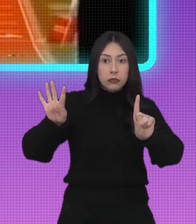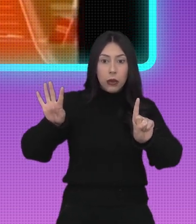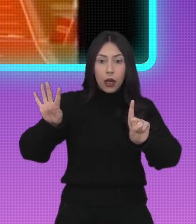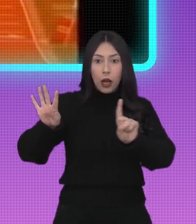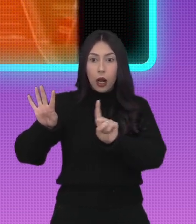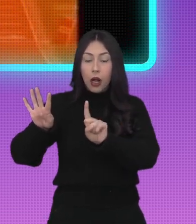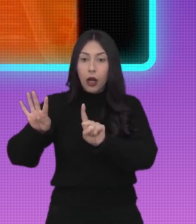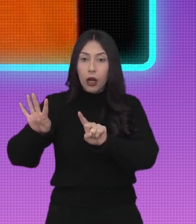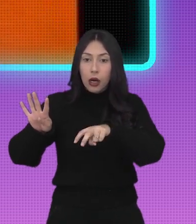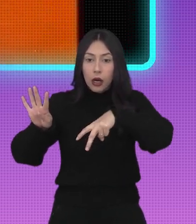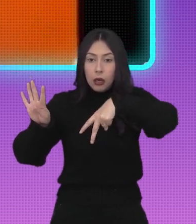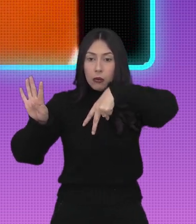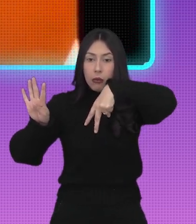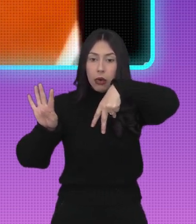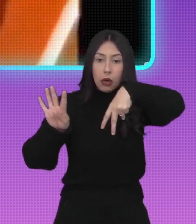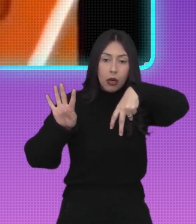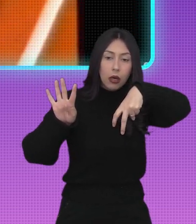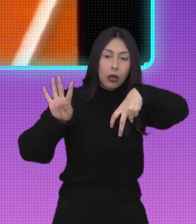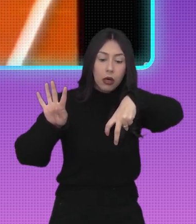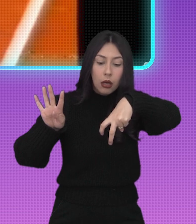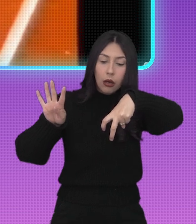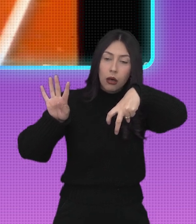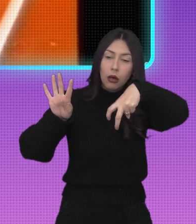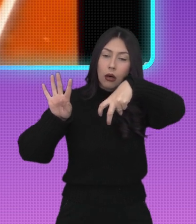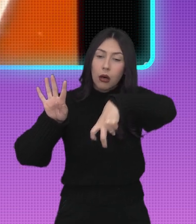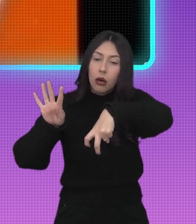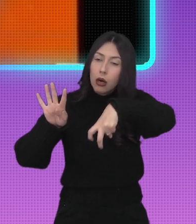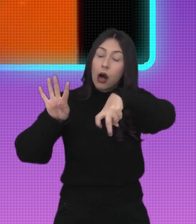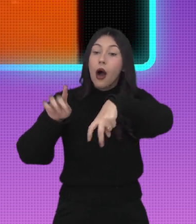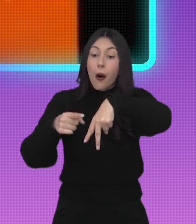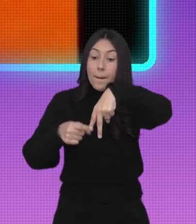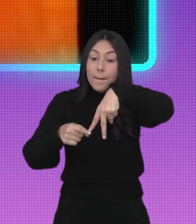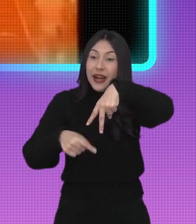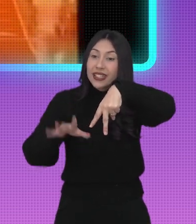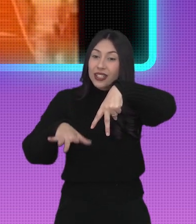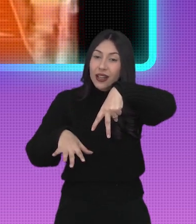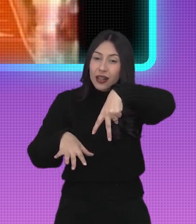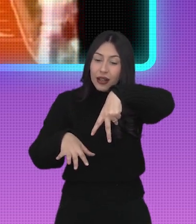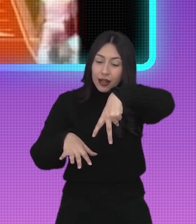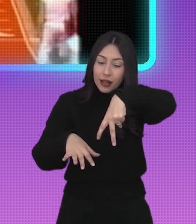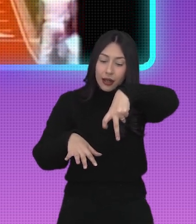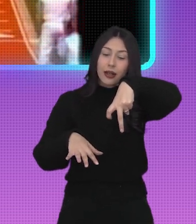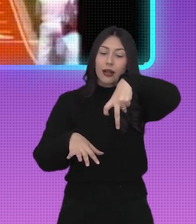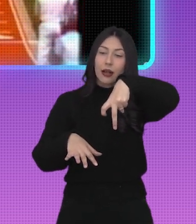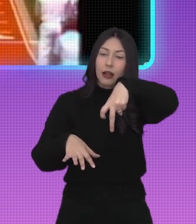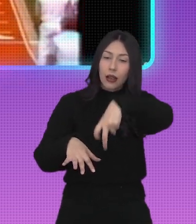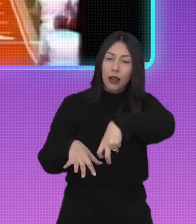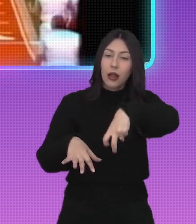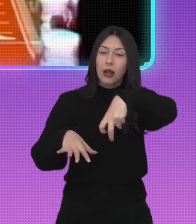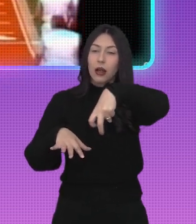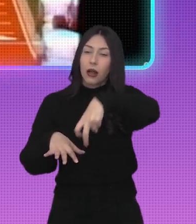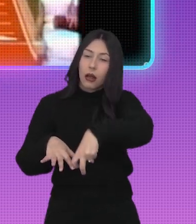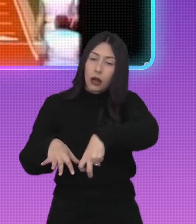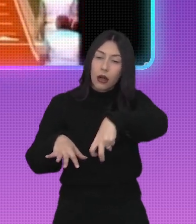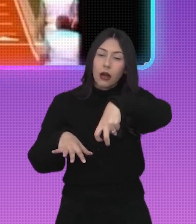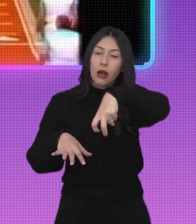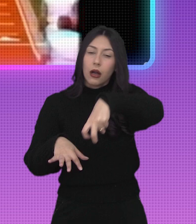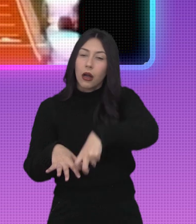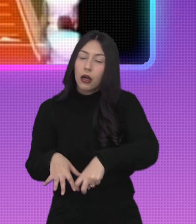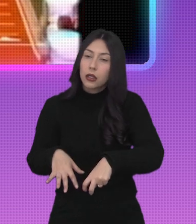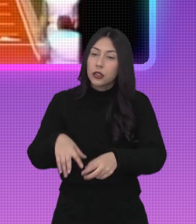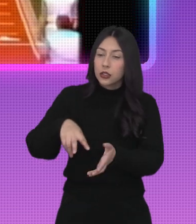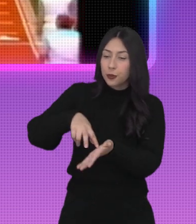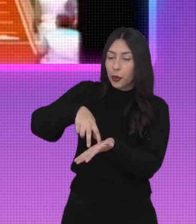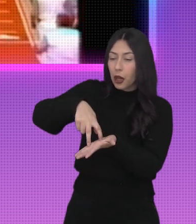assim. Ela até parou de correr, uma perna dela estava praticamente travada de cãibra e começou